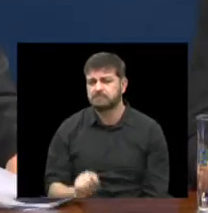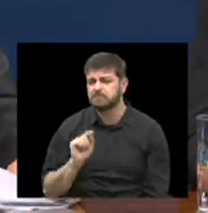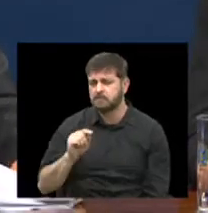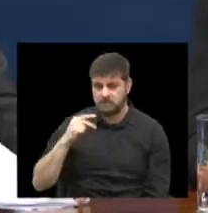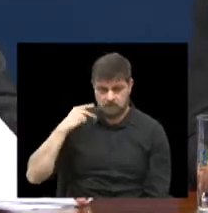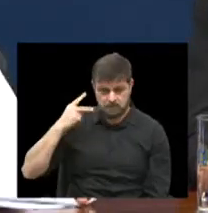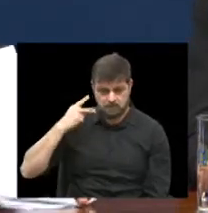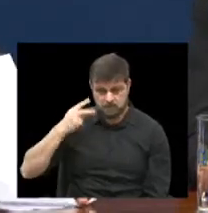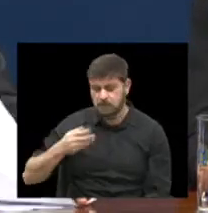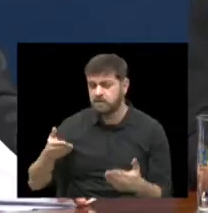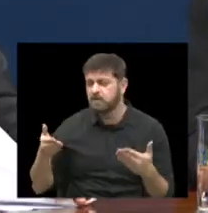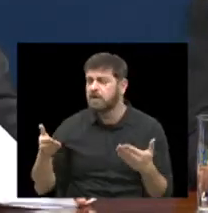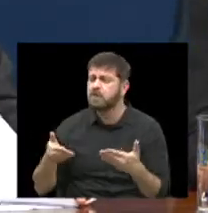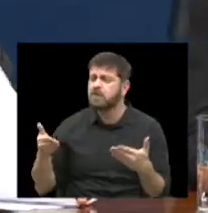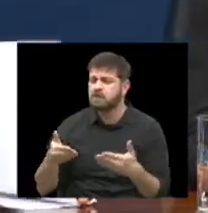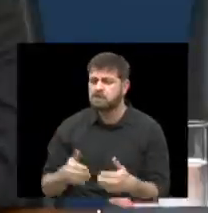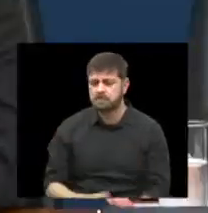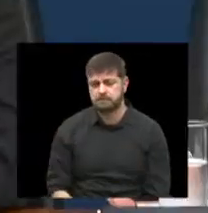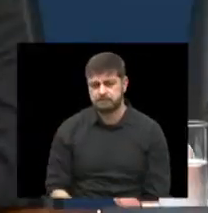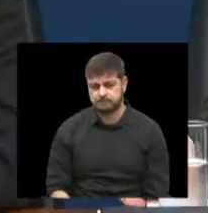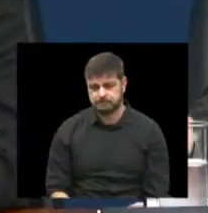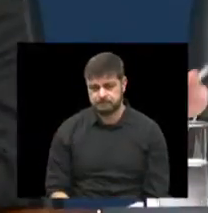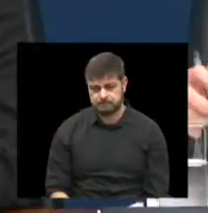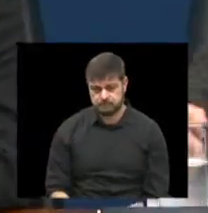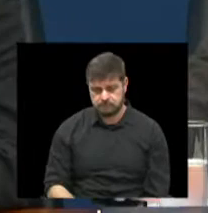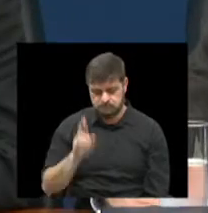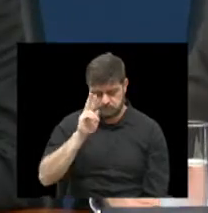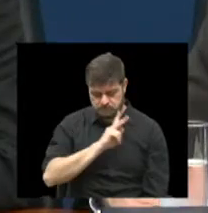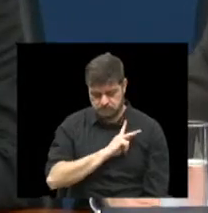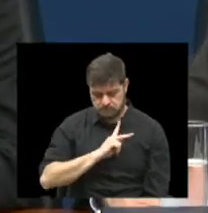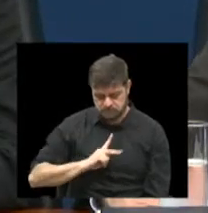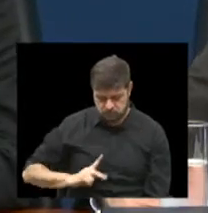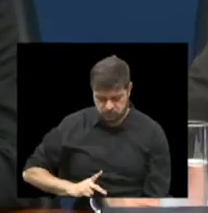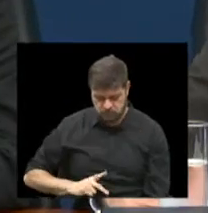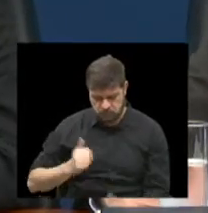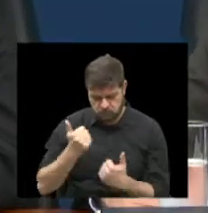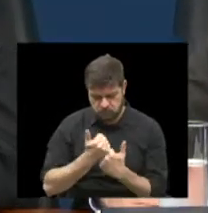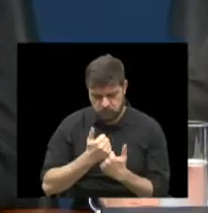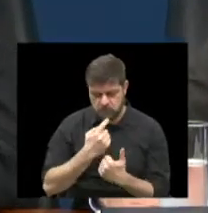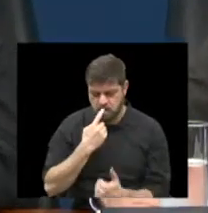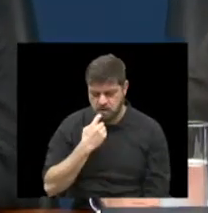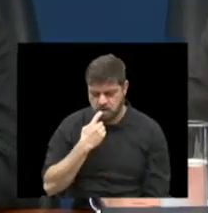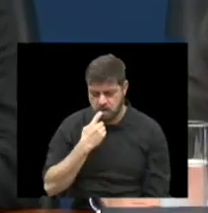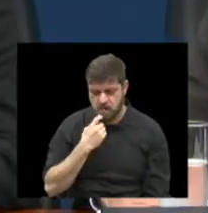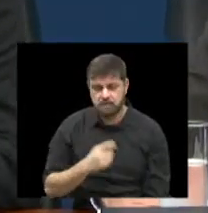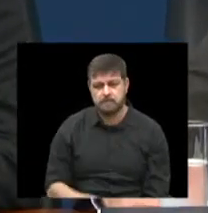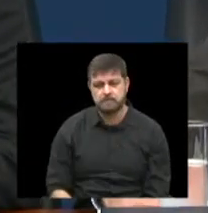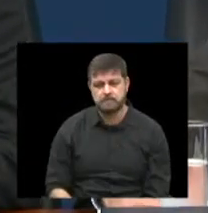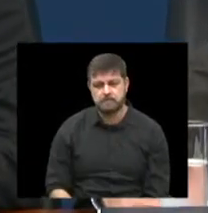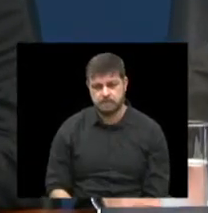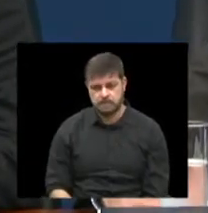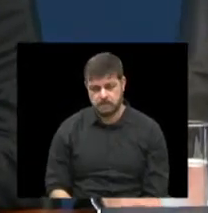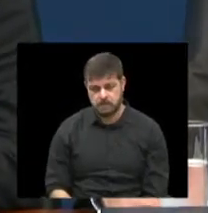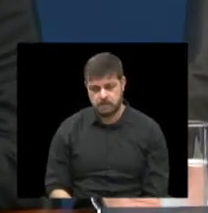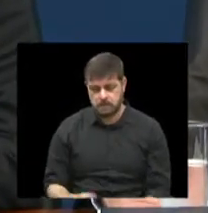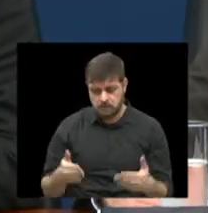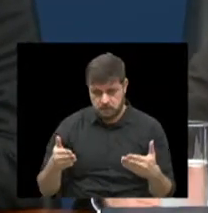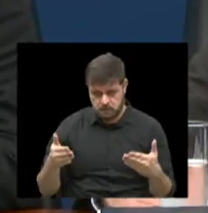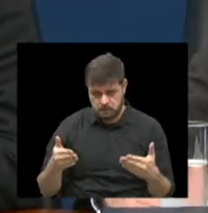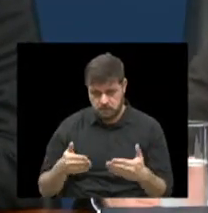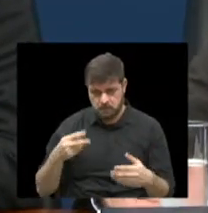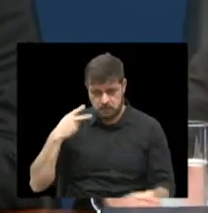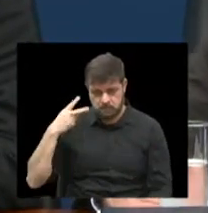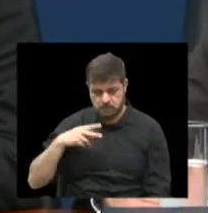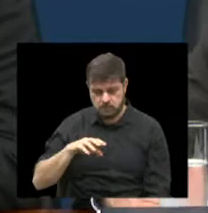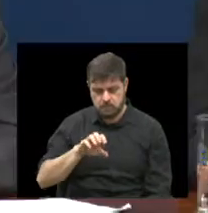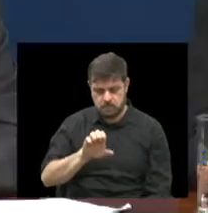vereador inscrito, Felipe Marques, por gentileza. Senhor presidente Gilberto Vermelho, o próximo vereador inscrito é o vereador